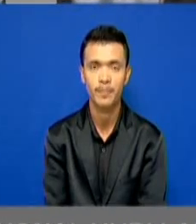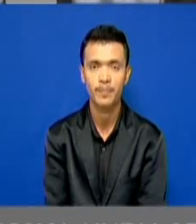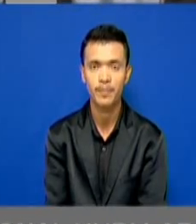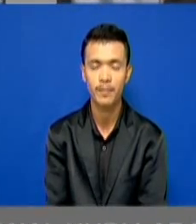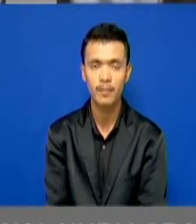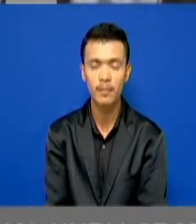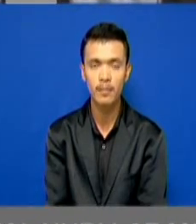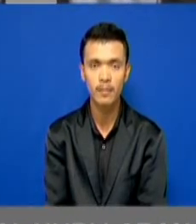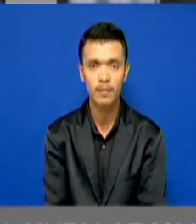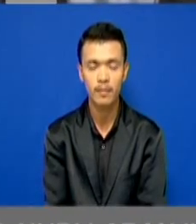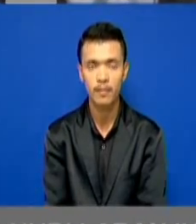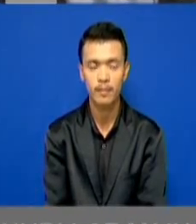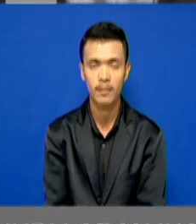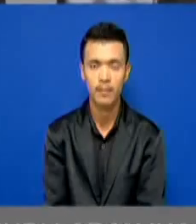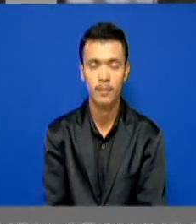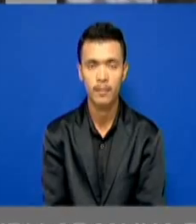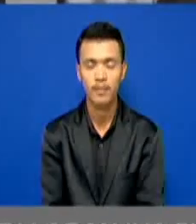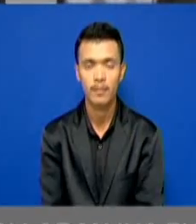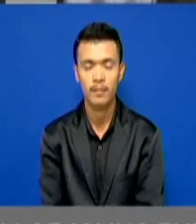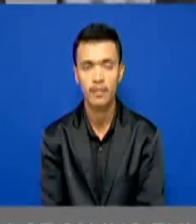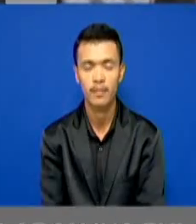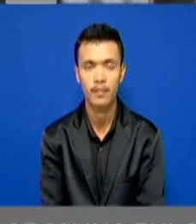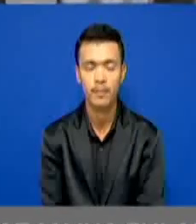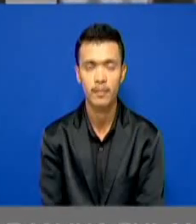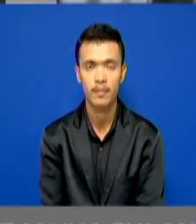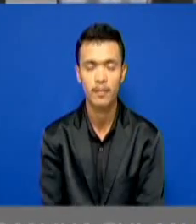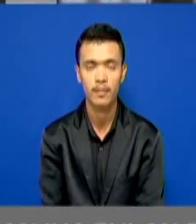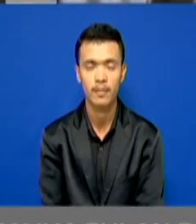como existe esta vontade